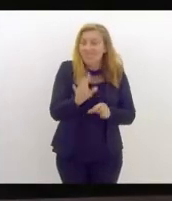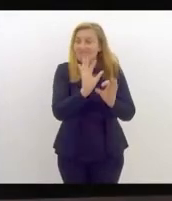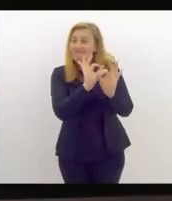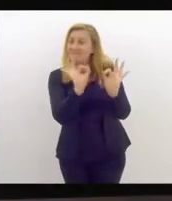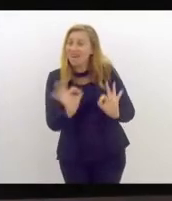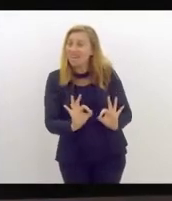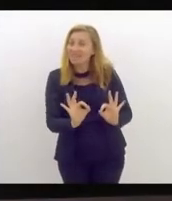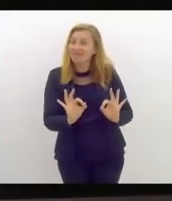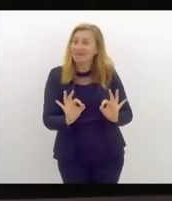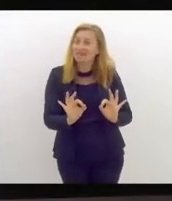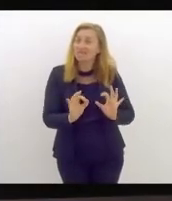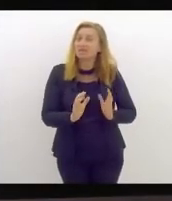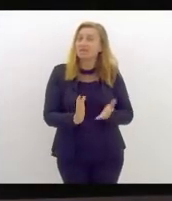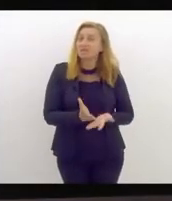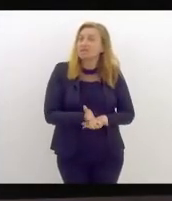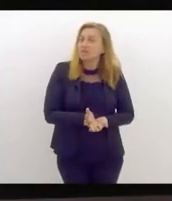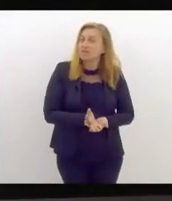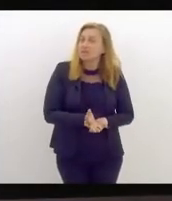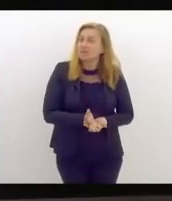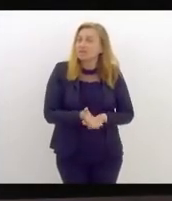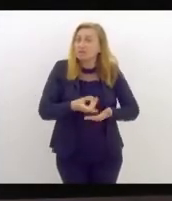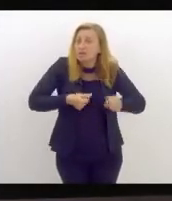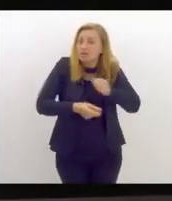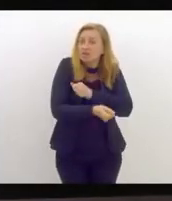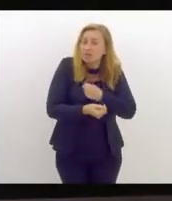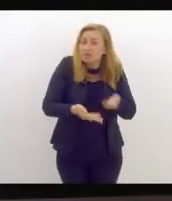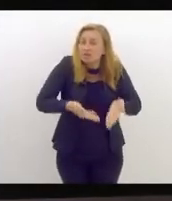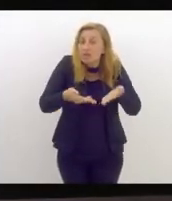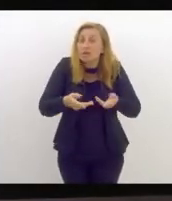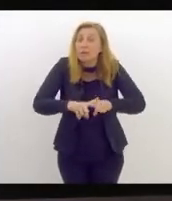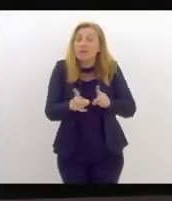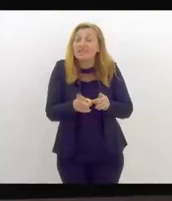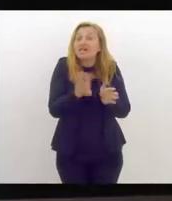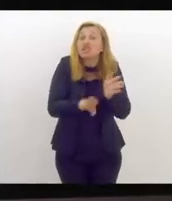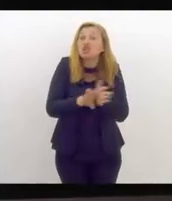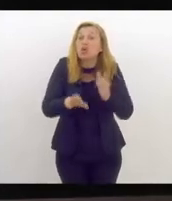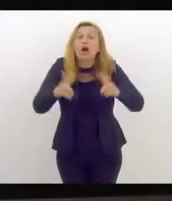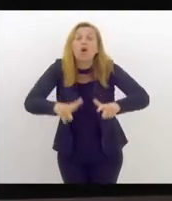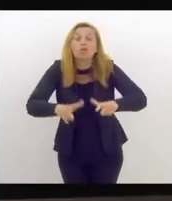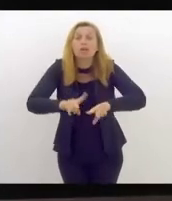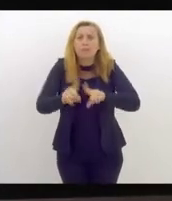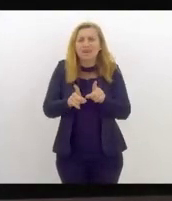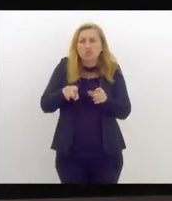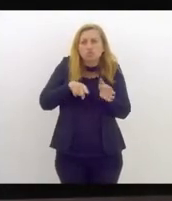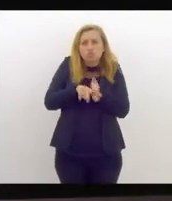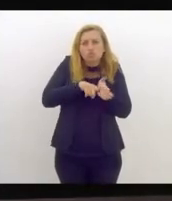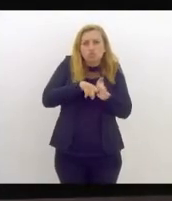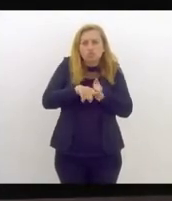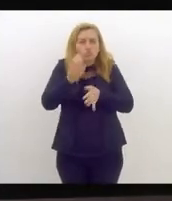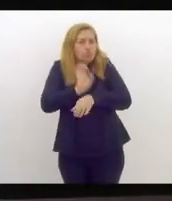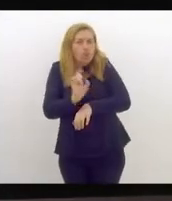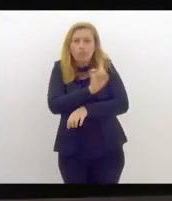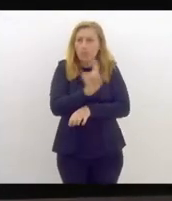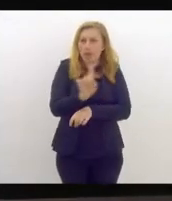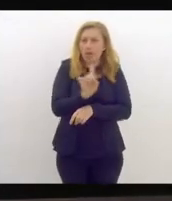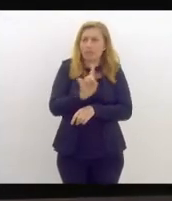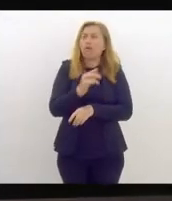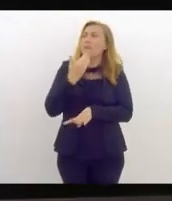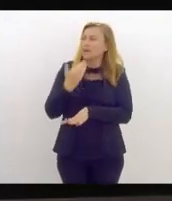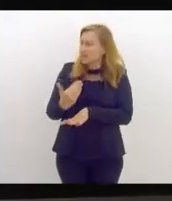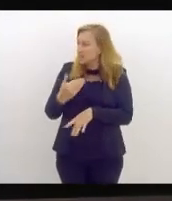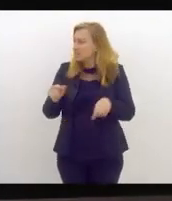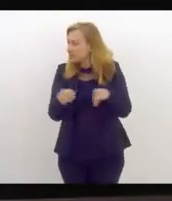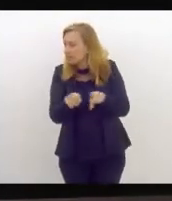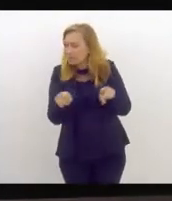os investimentos foram disponibilizado Mas você gastou aonde parece que o estado não fiscaliza até Vou solicitar